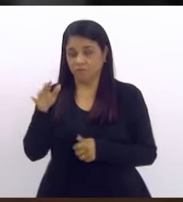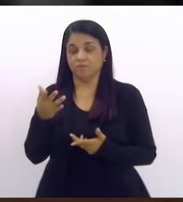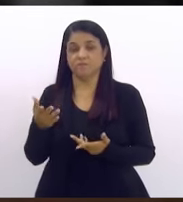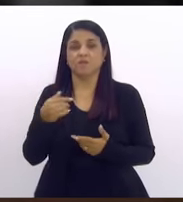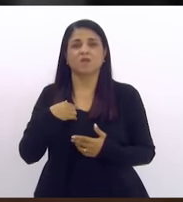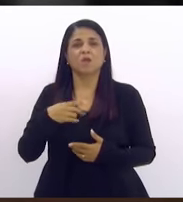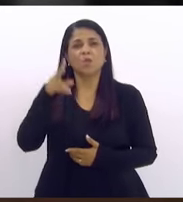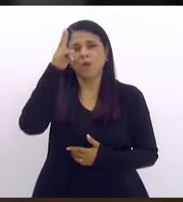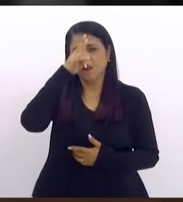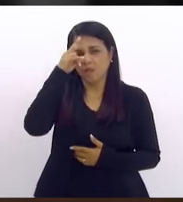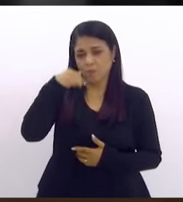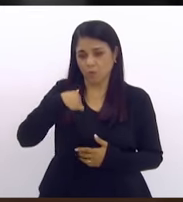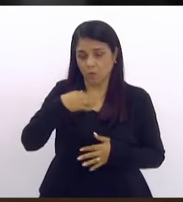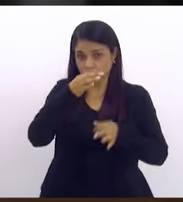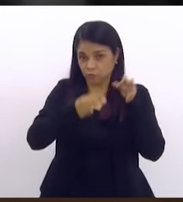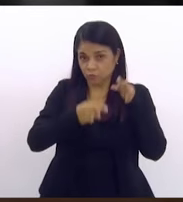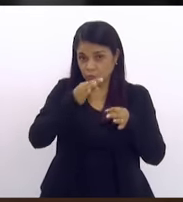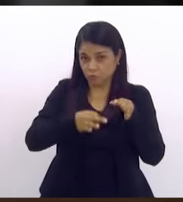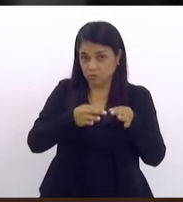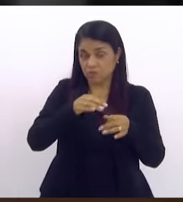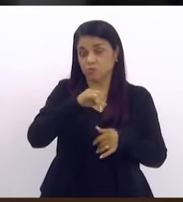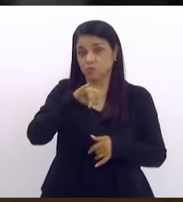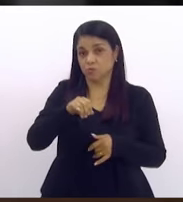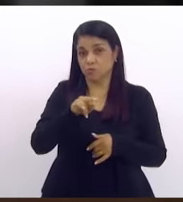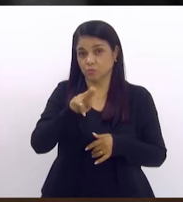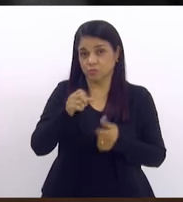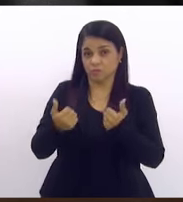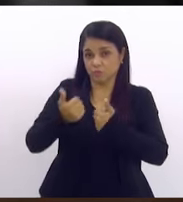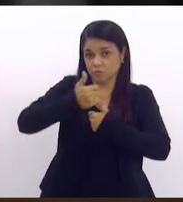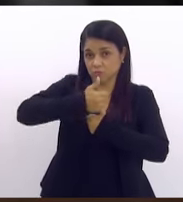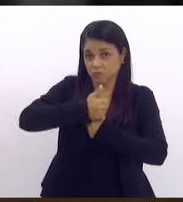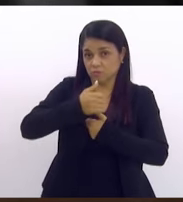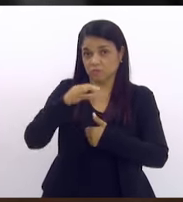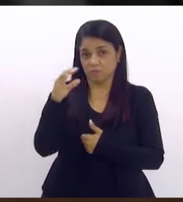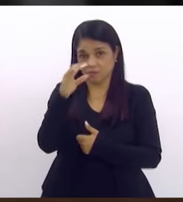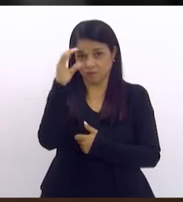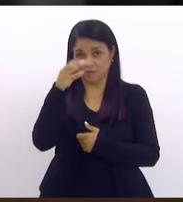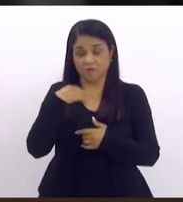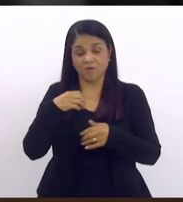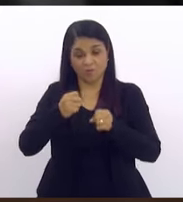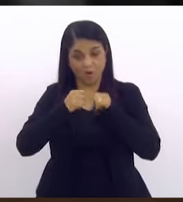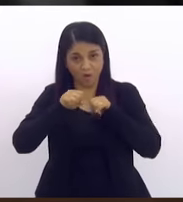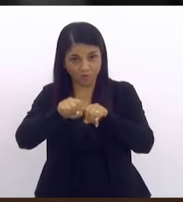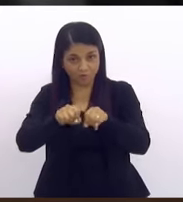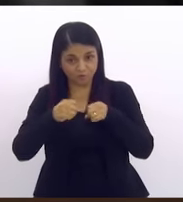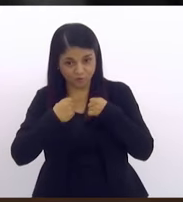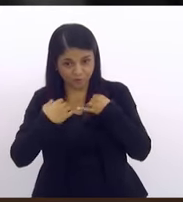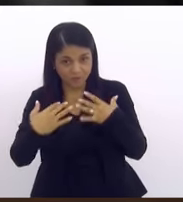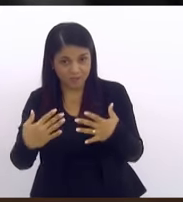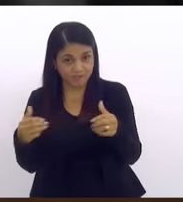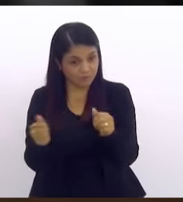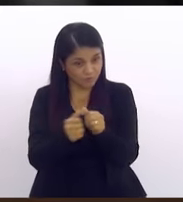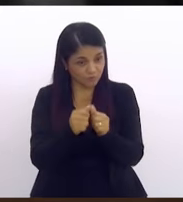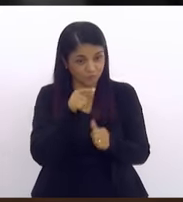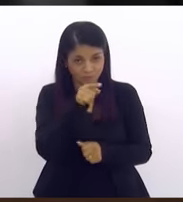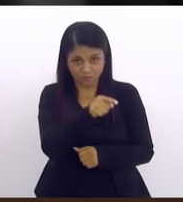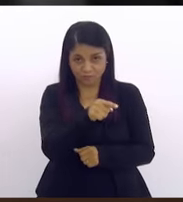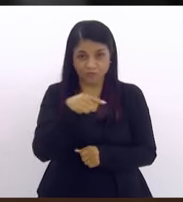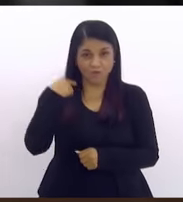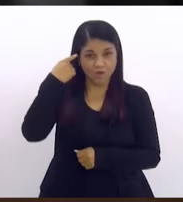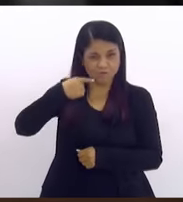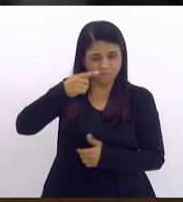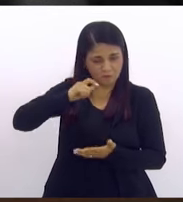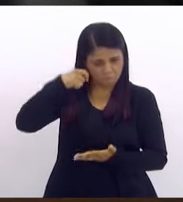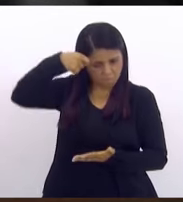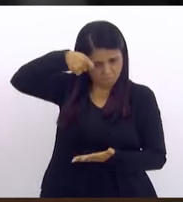em que eu ainda era juiz substituto em Niterói quando fiz audiências com vossa excelência então um advogado